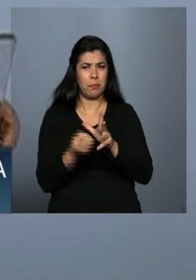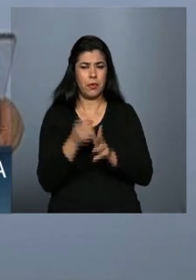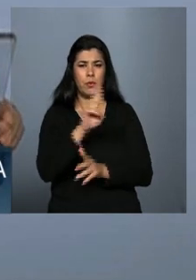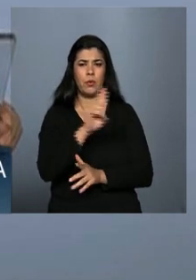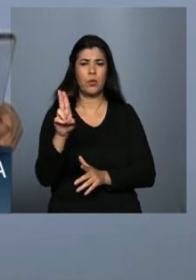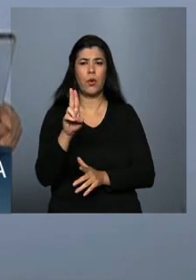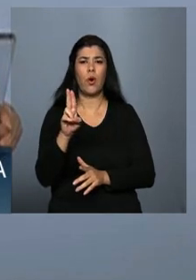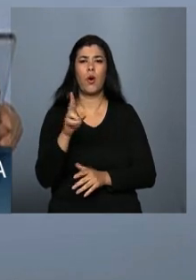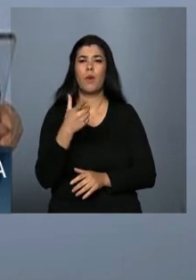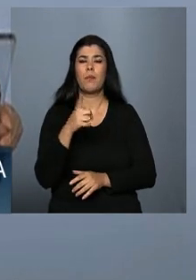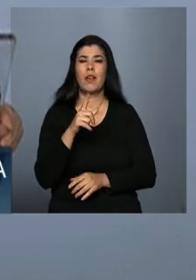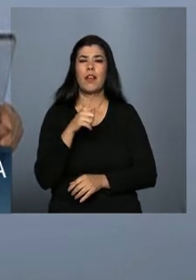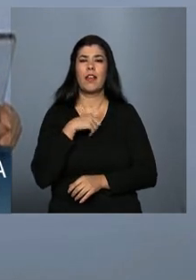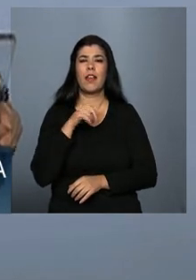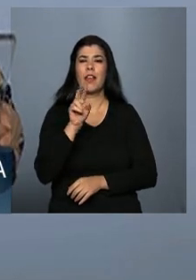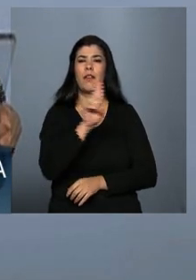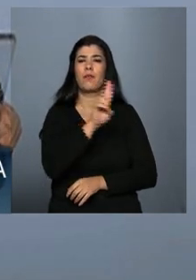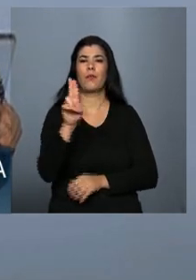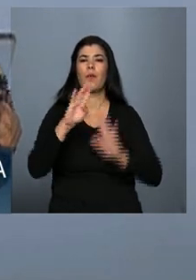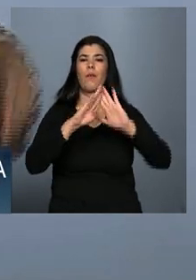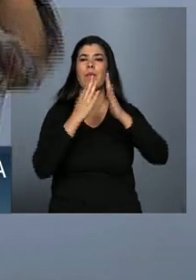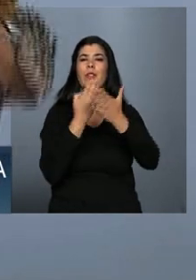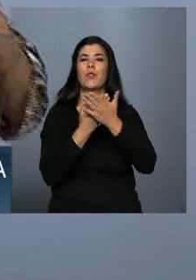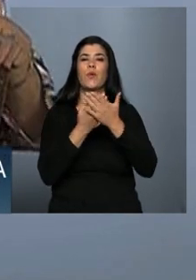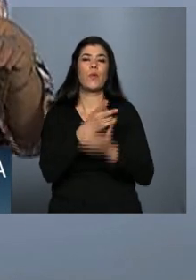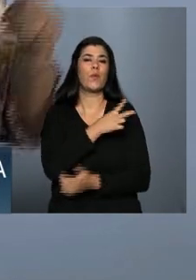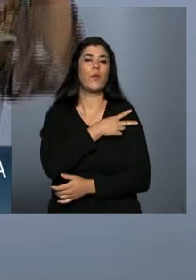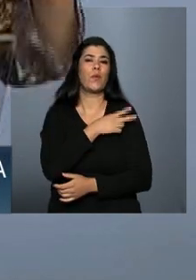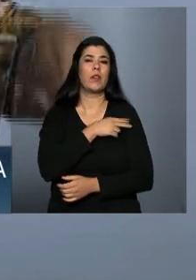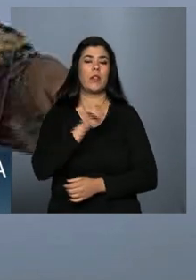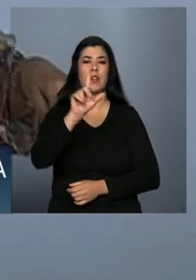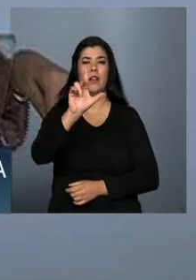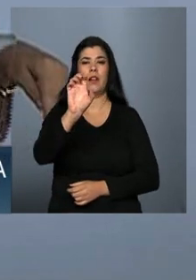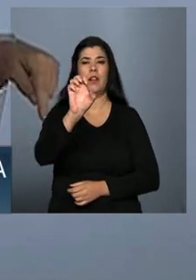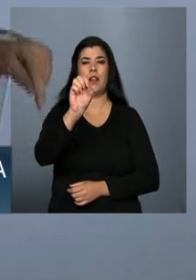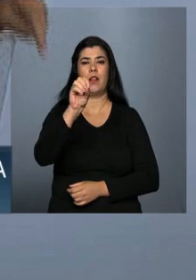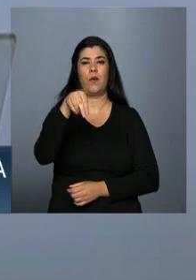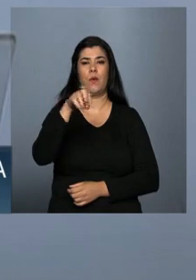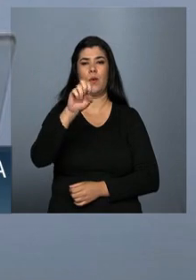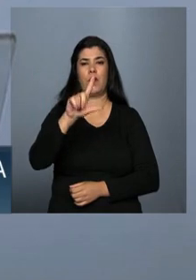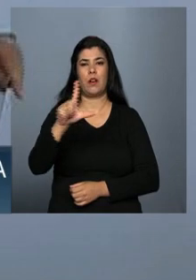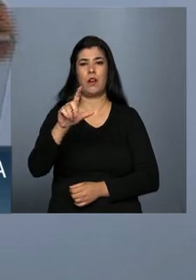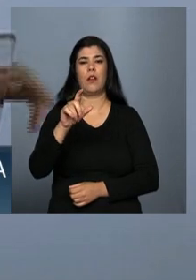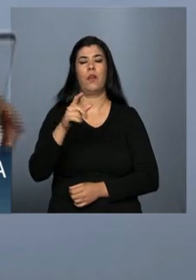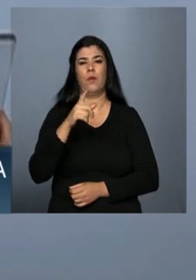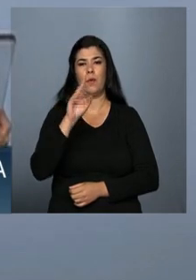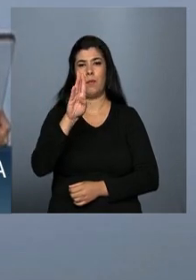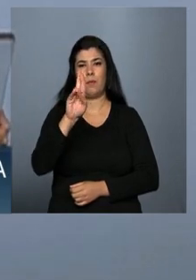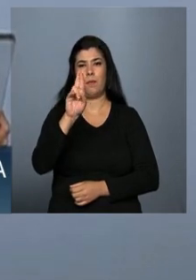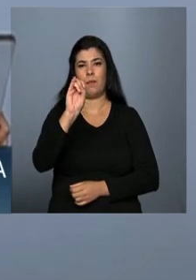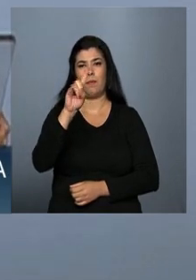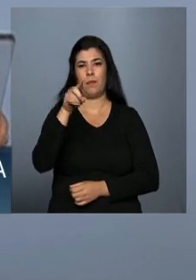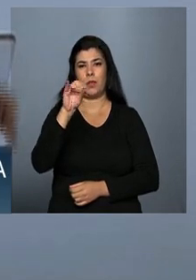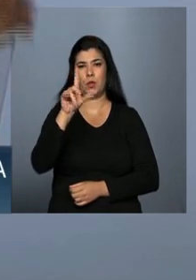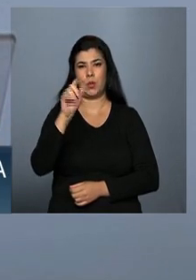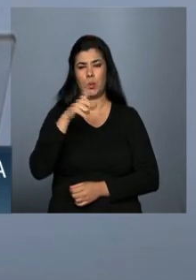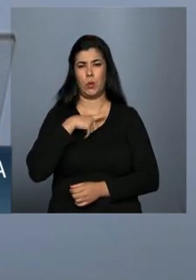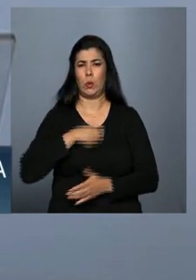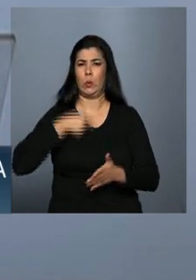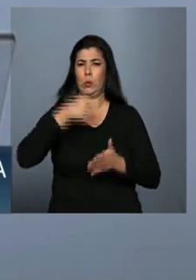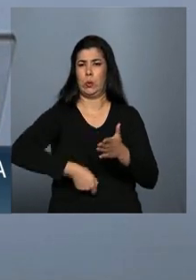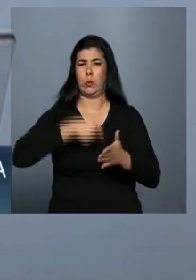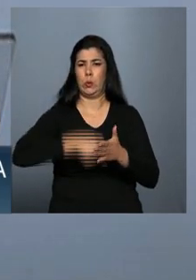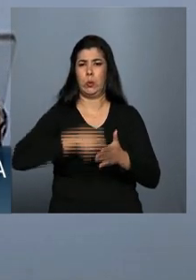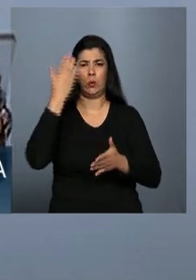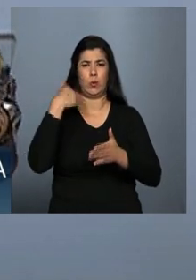nome de Leonel Brizola, que lutou para implantar o ensino em tempo integral. E por que